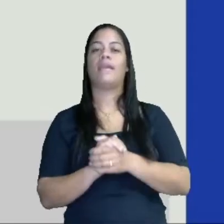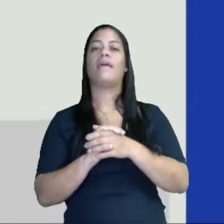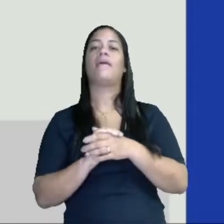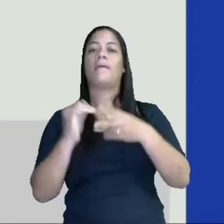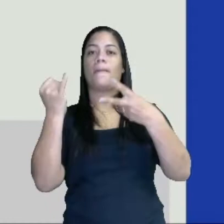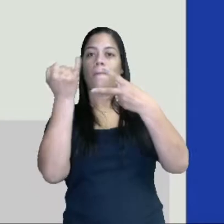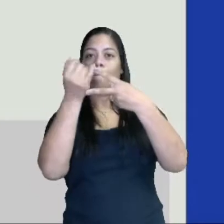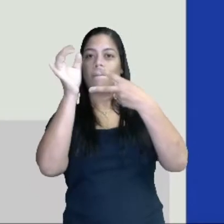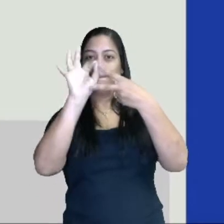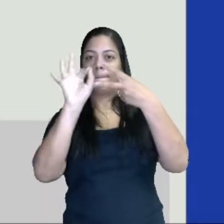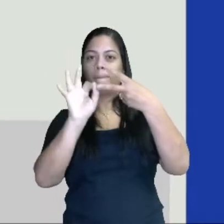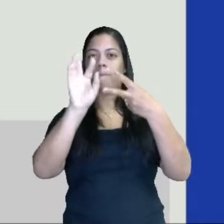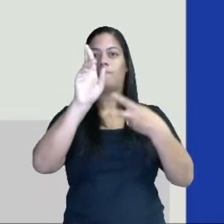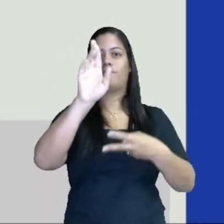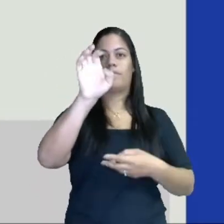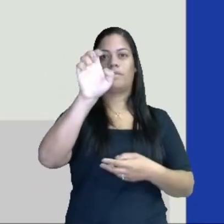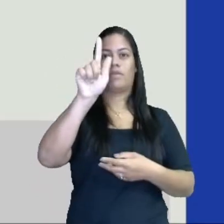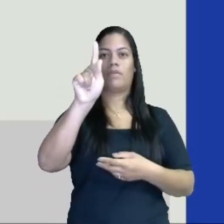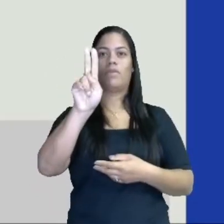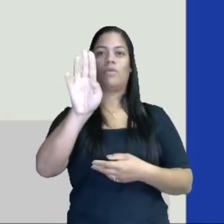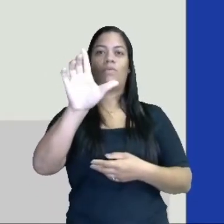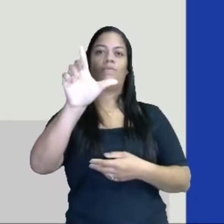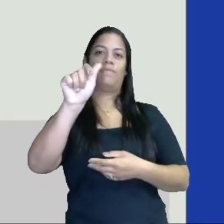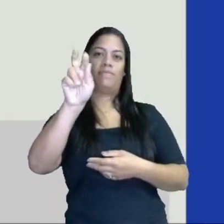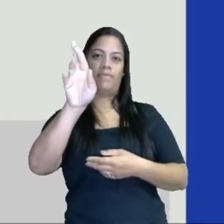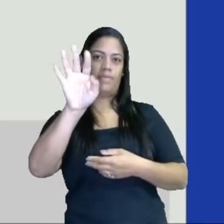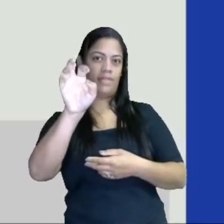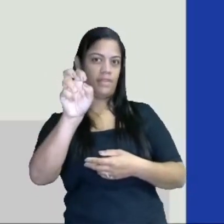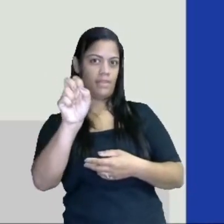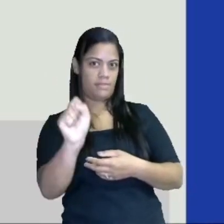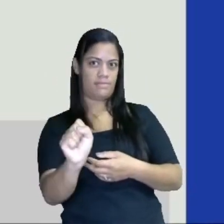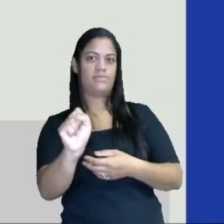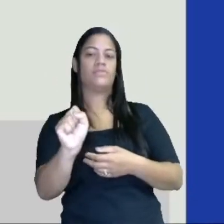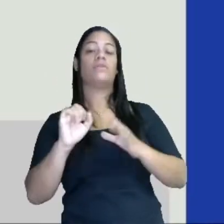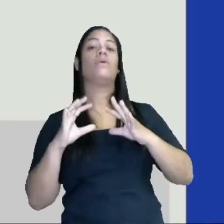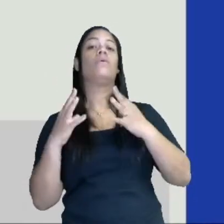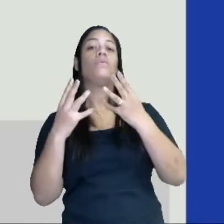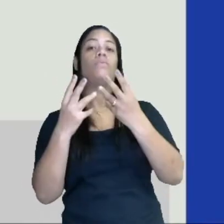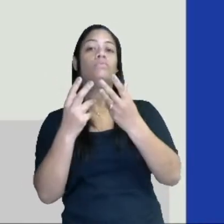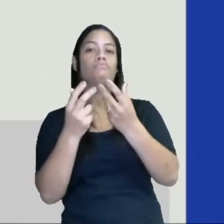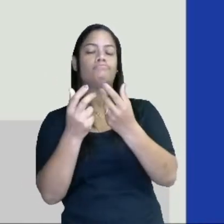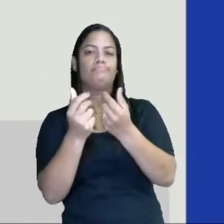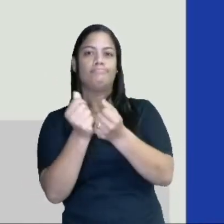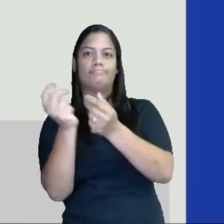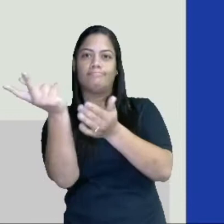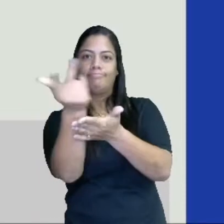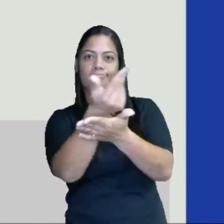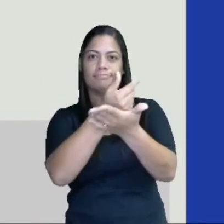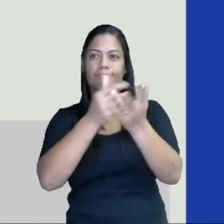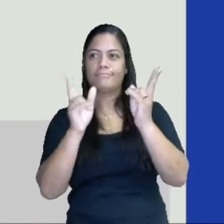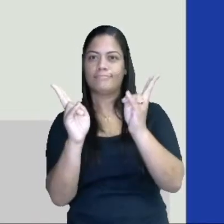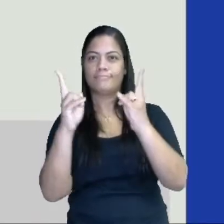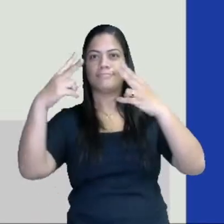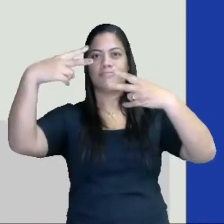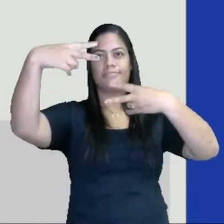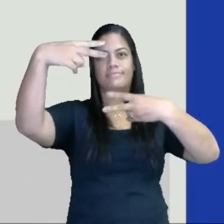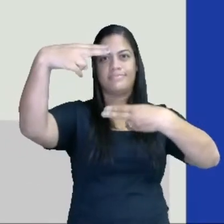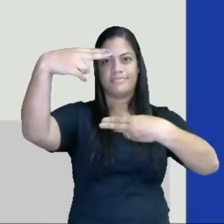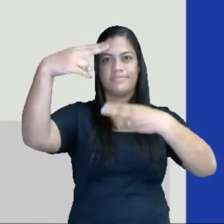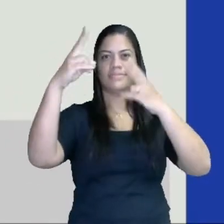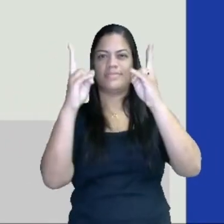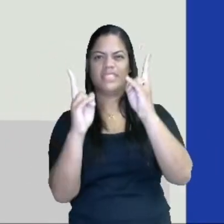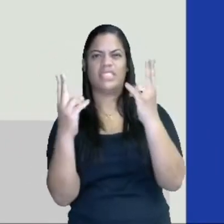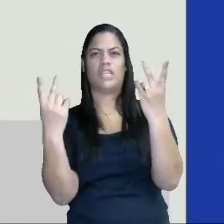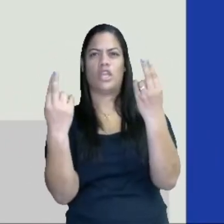Polígonos regulares. Quando um polígono apresenta todos os lados congruentes entre si, ou seja, a